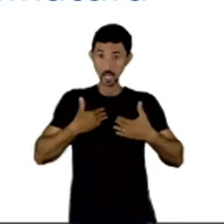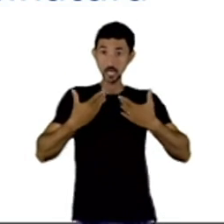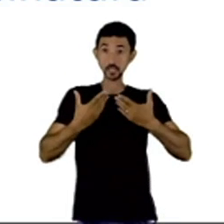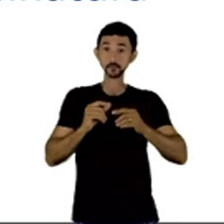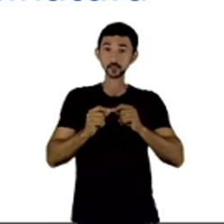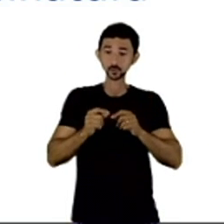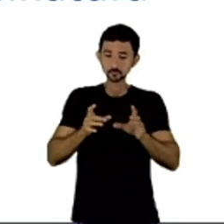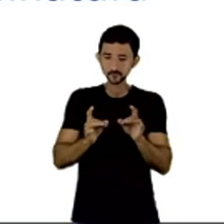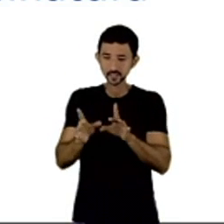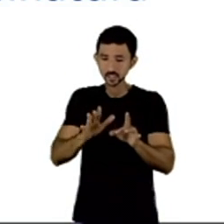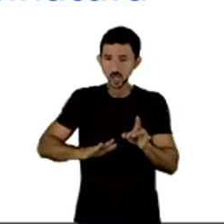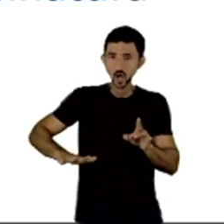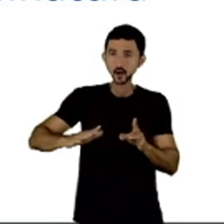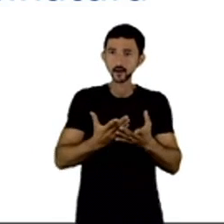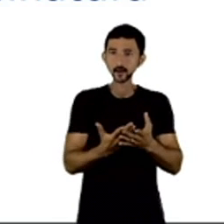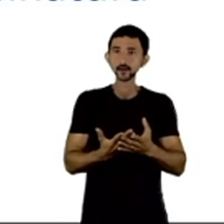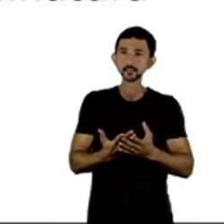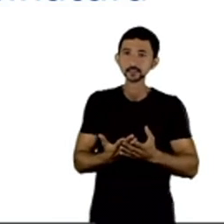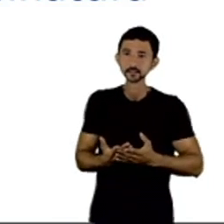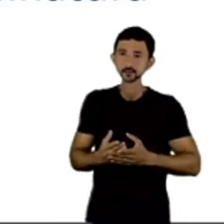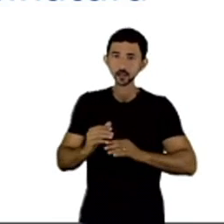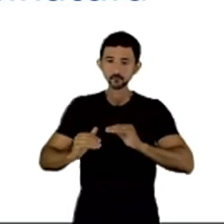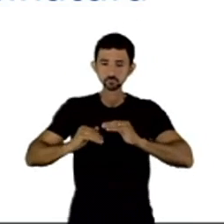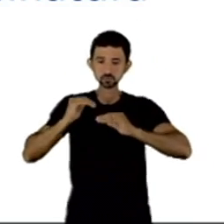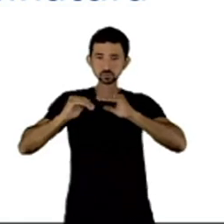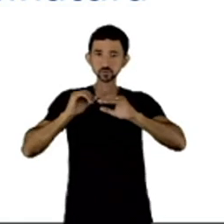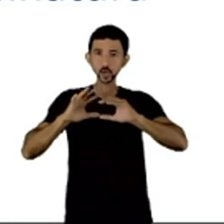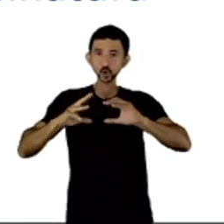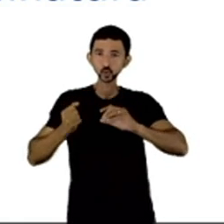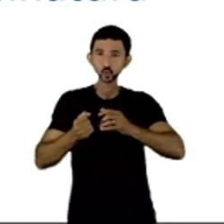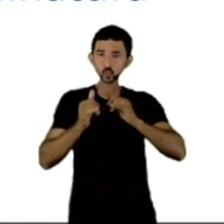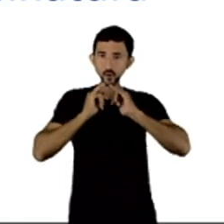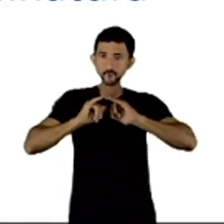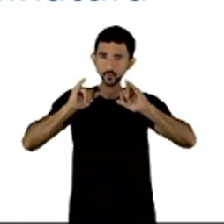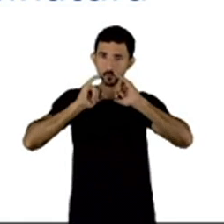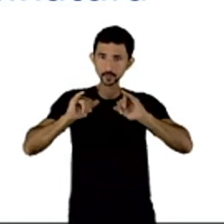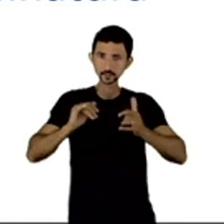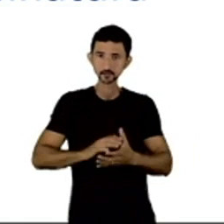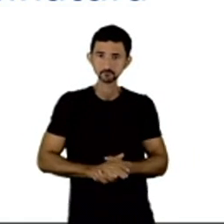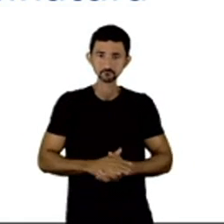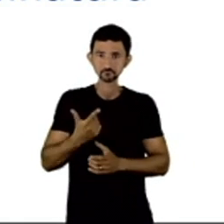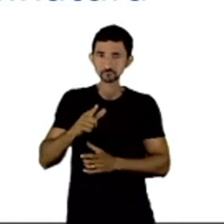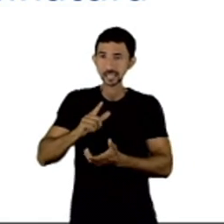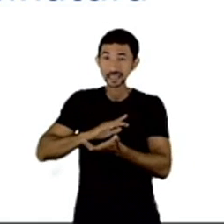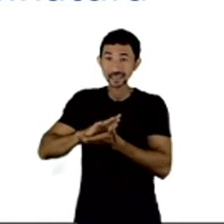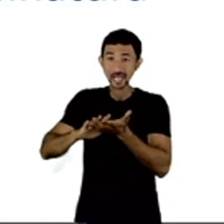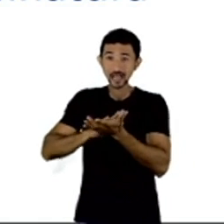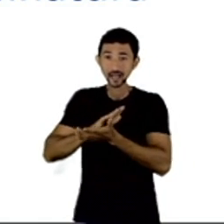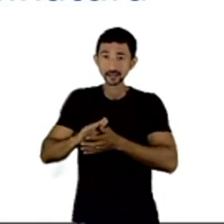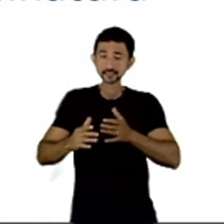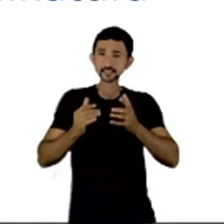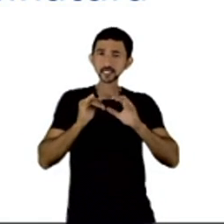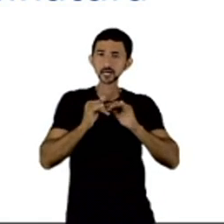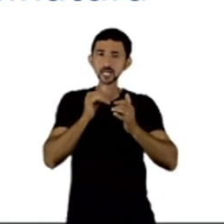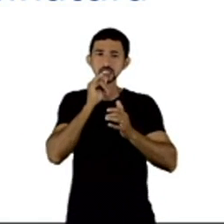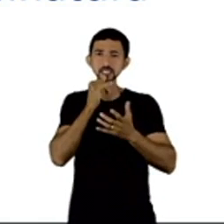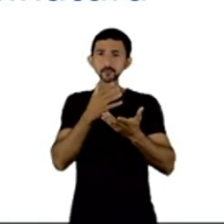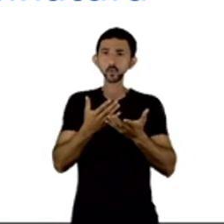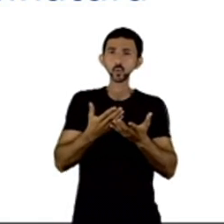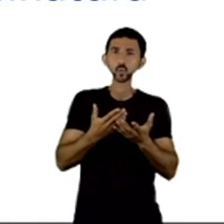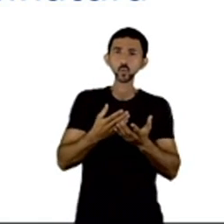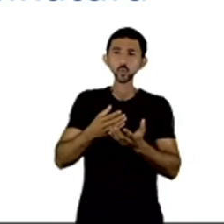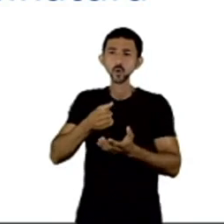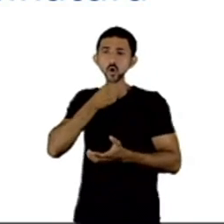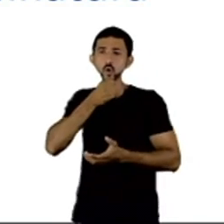do mercado de arte é sua capacidade de crescimento. Tudo aqui é informação. Não existe nada com relação ao que